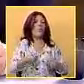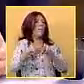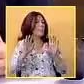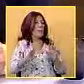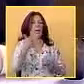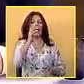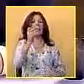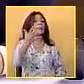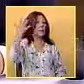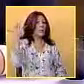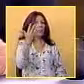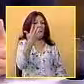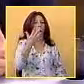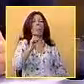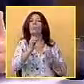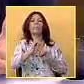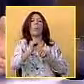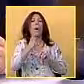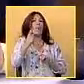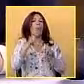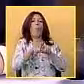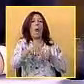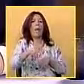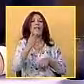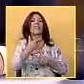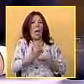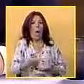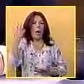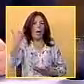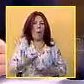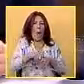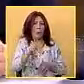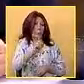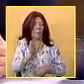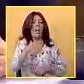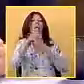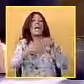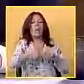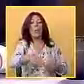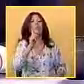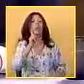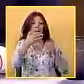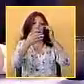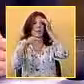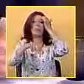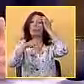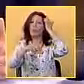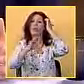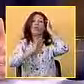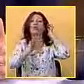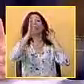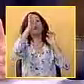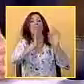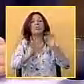Há 5 anos, não havia a situação que há hoje. E as eleições vão ser no dia 7 de junho. Já está tudo